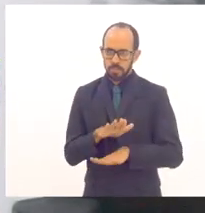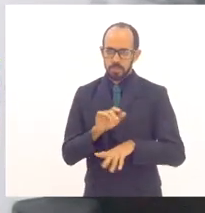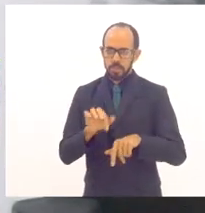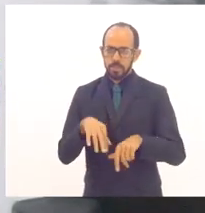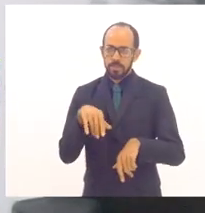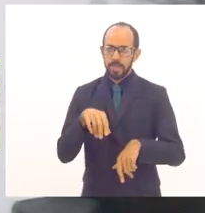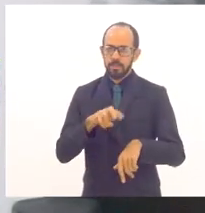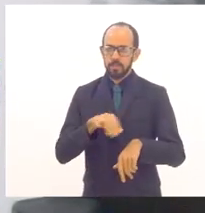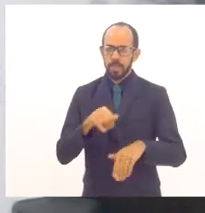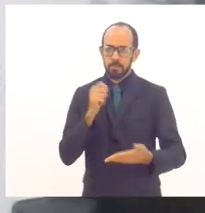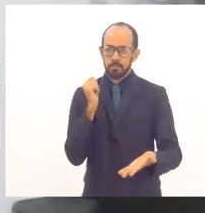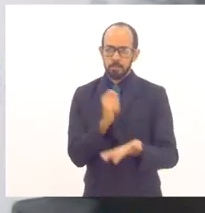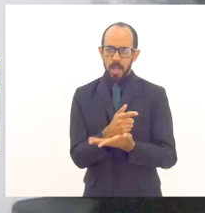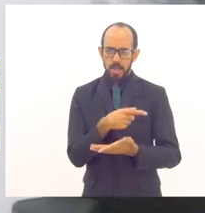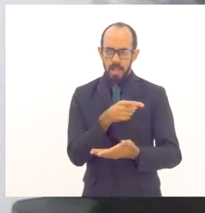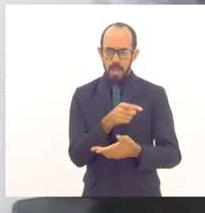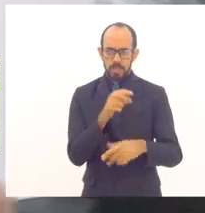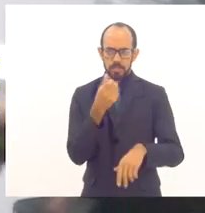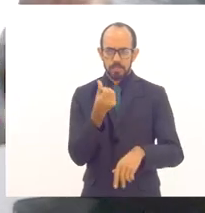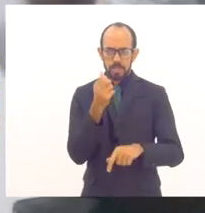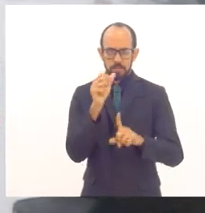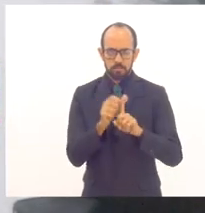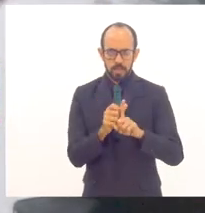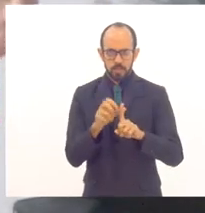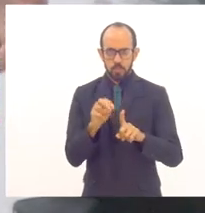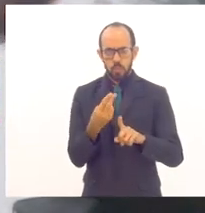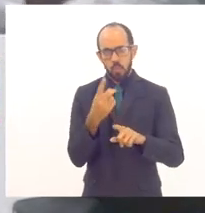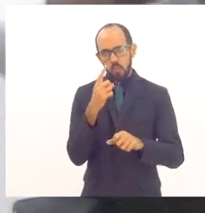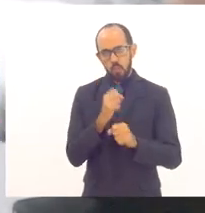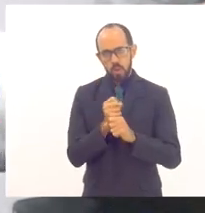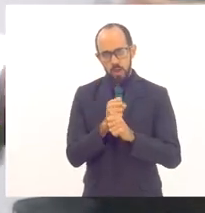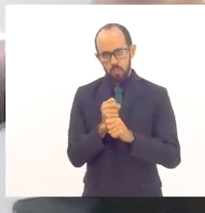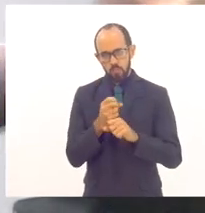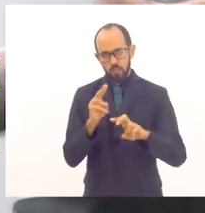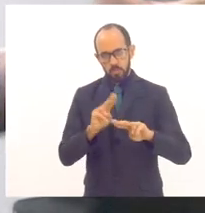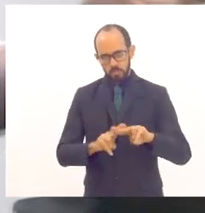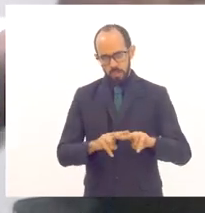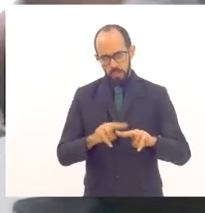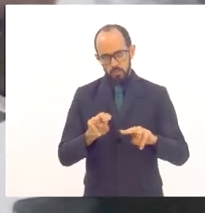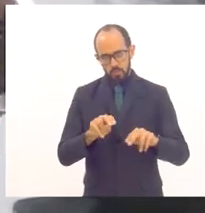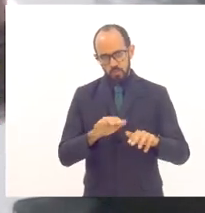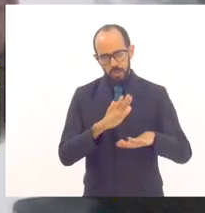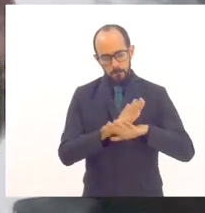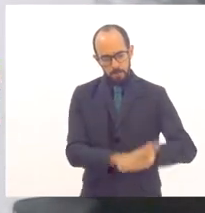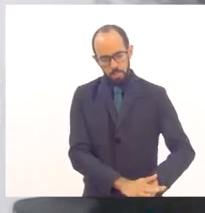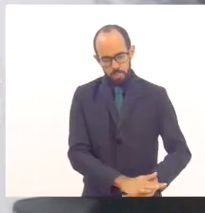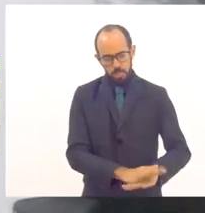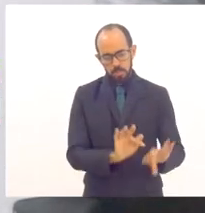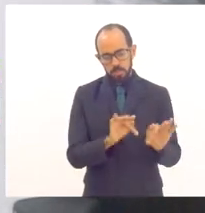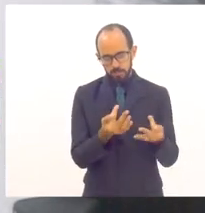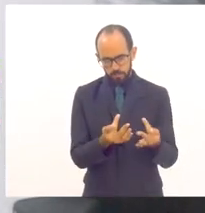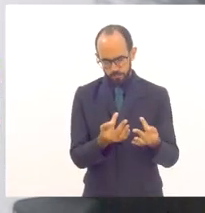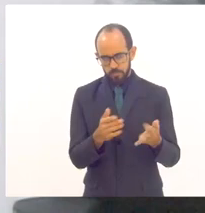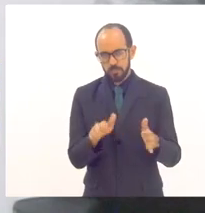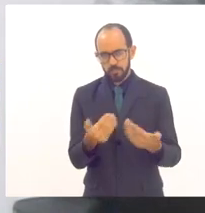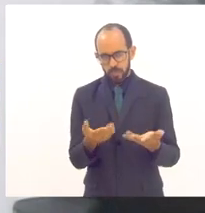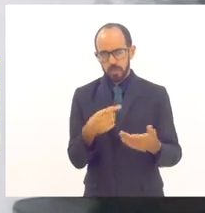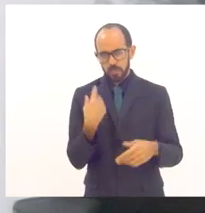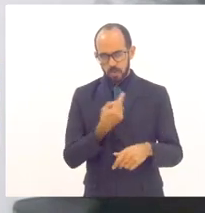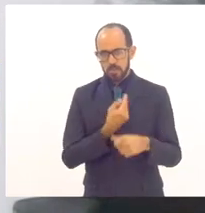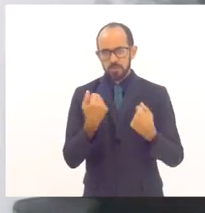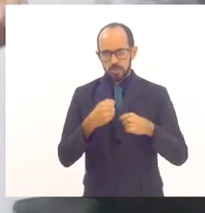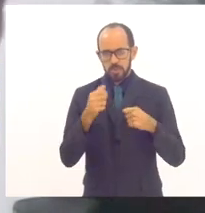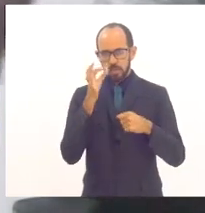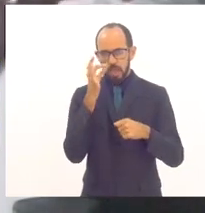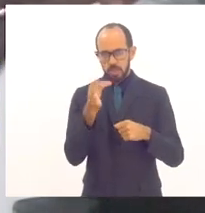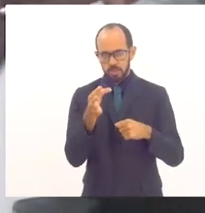os 6 meses ou 1 ano que ele ficou preso e a humilhação da família e de tudo isso? Então, a gente tem que estar muito atento,